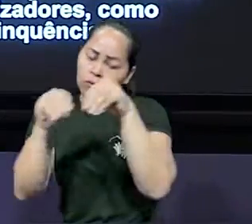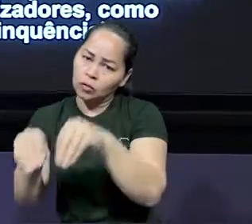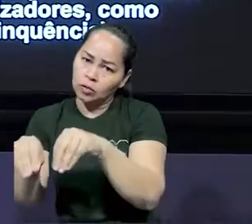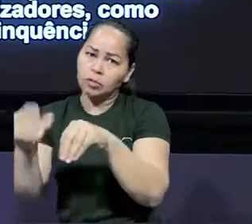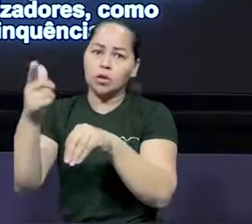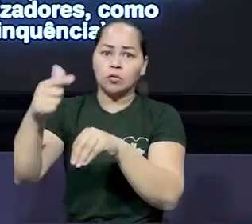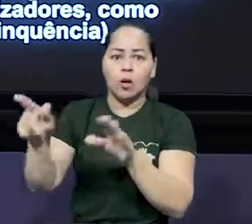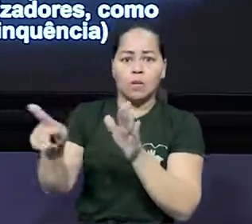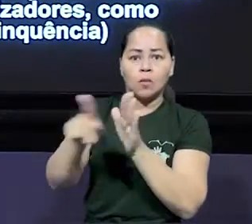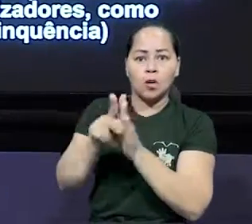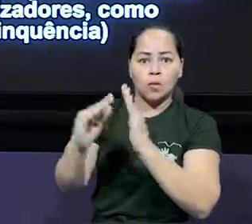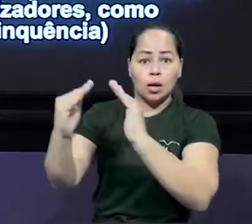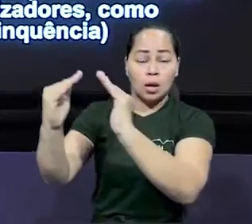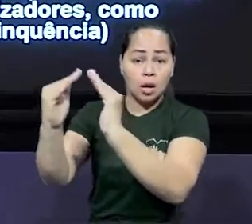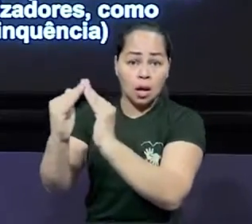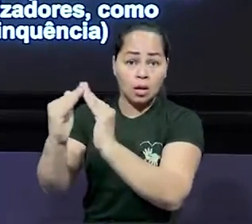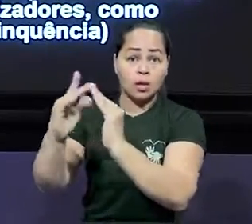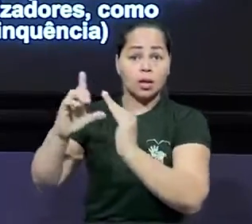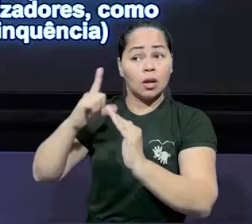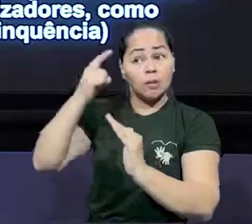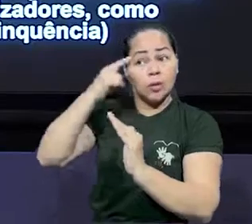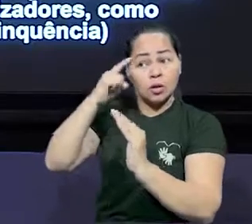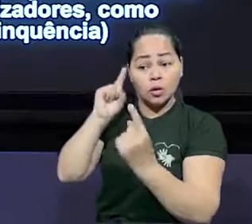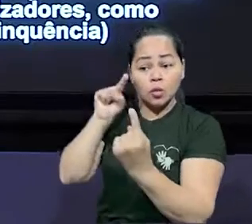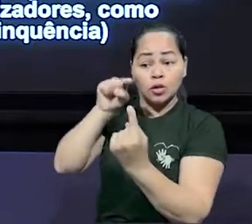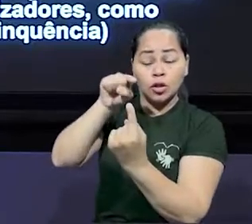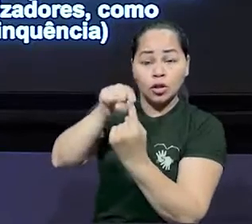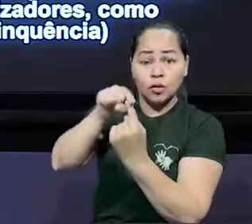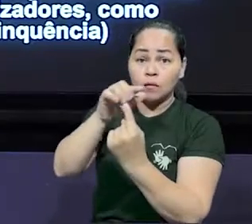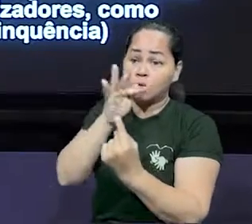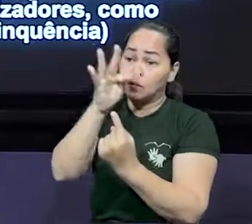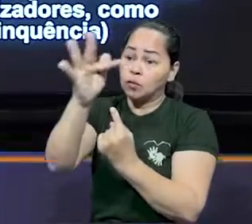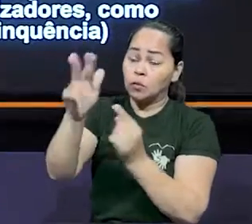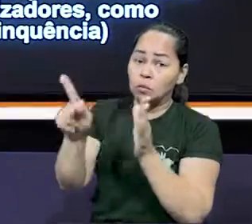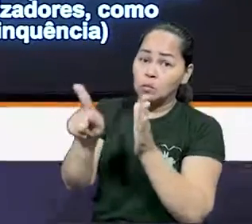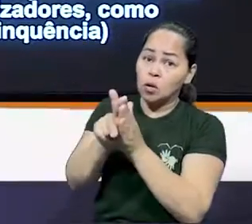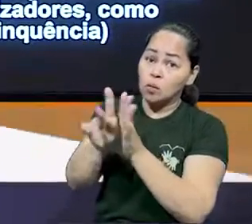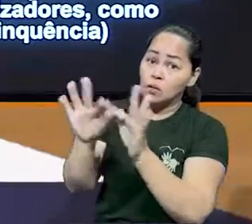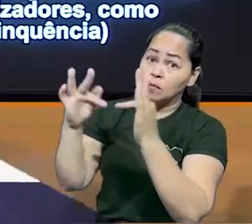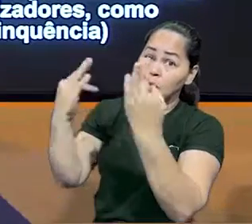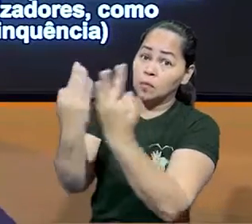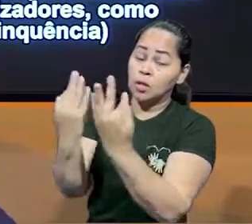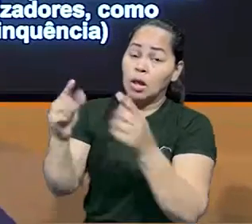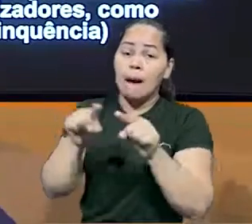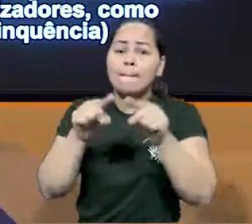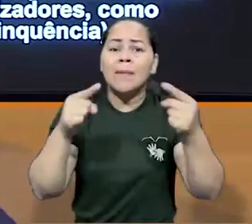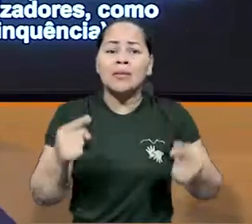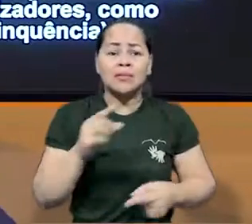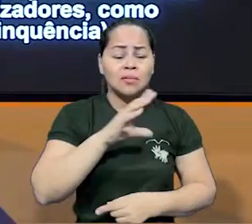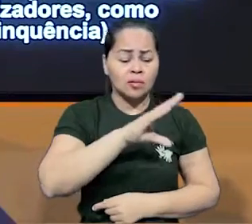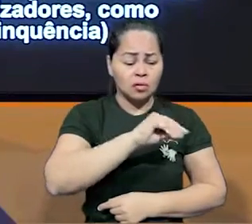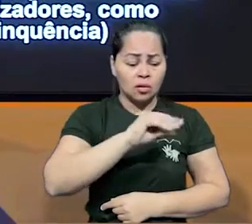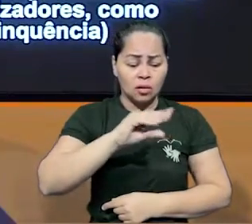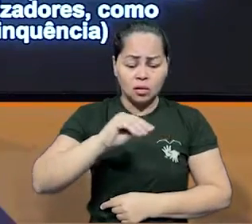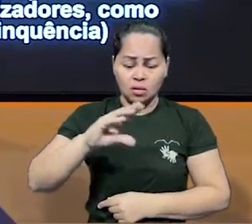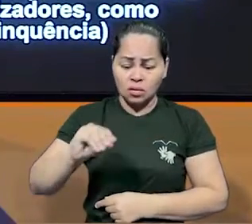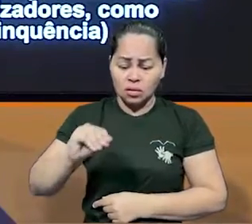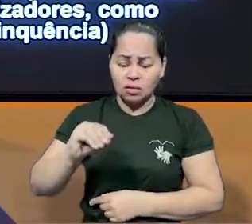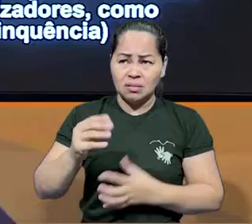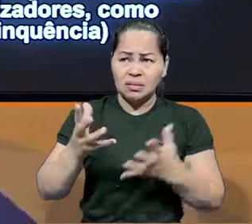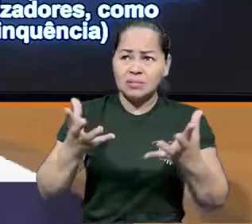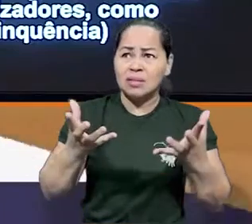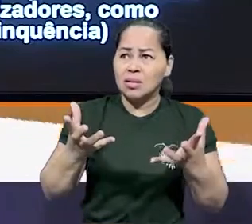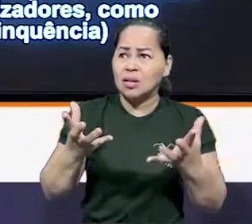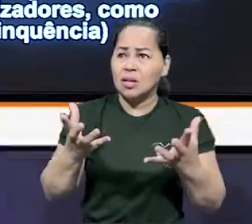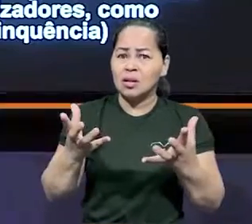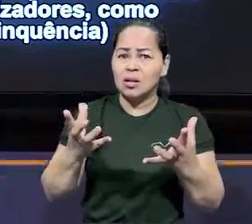outras dimensões, mas quando o adolescente vai buscar todas essas condições,